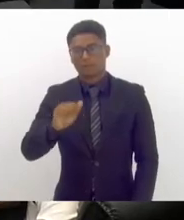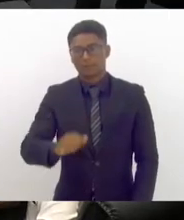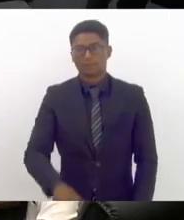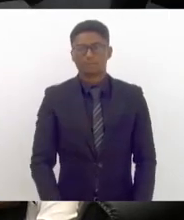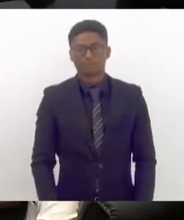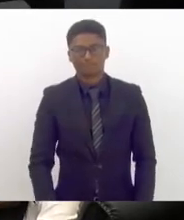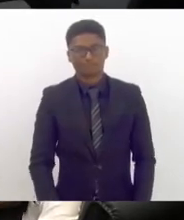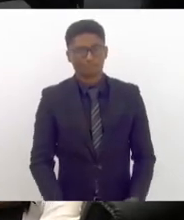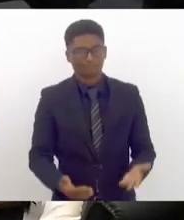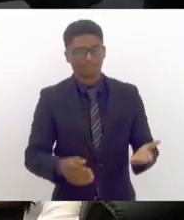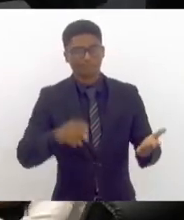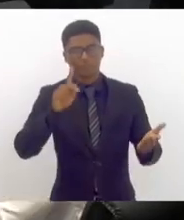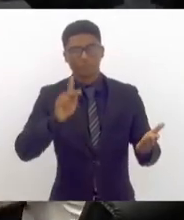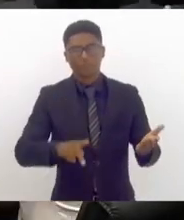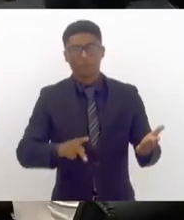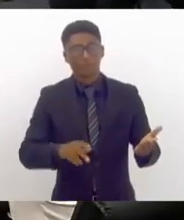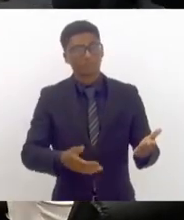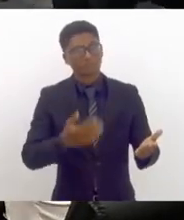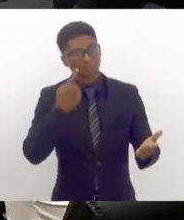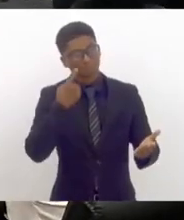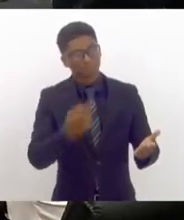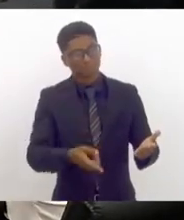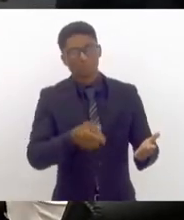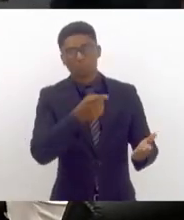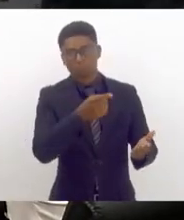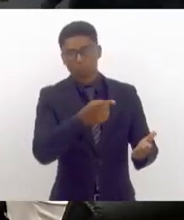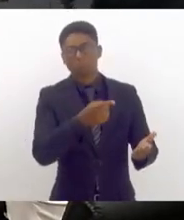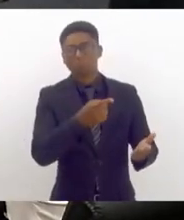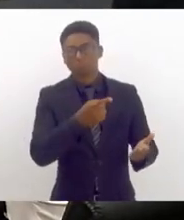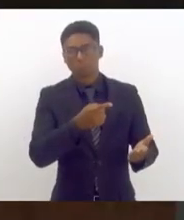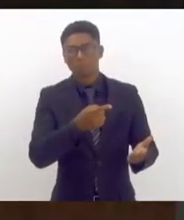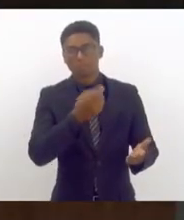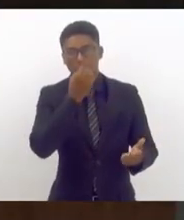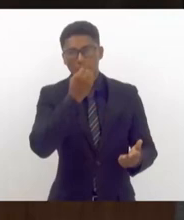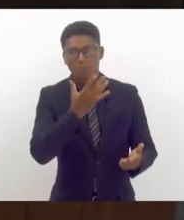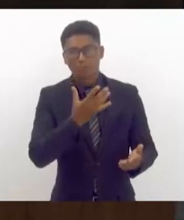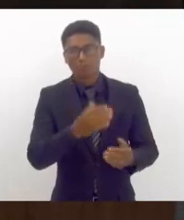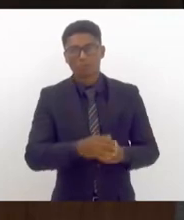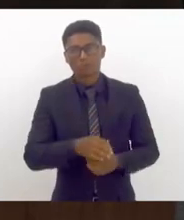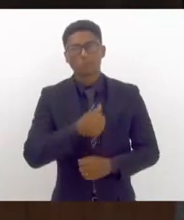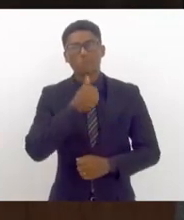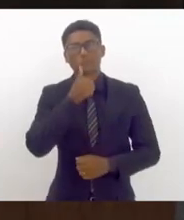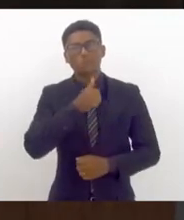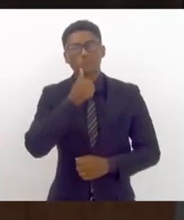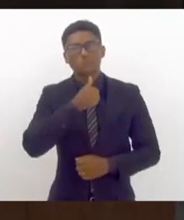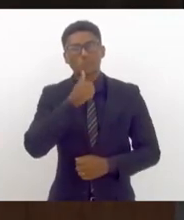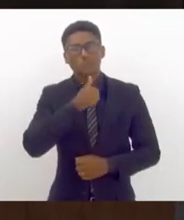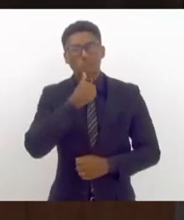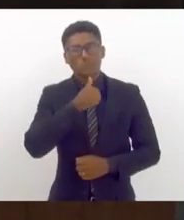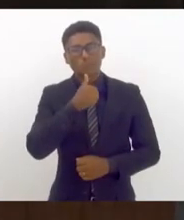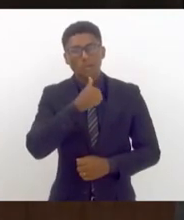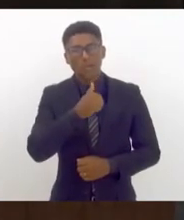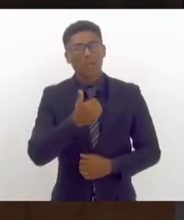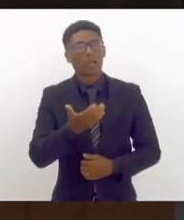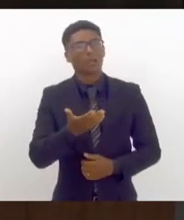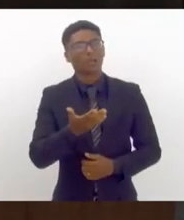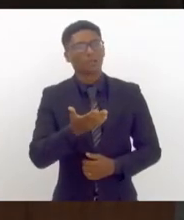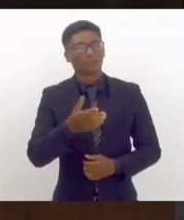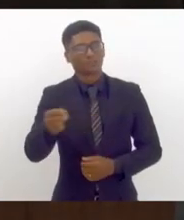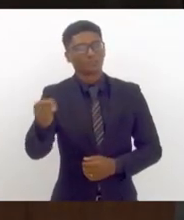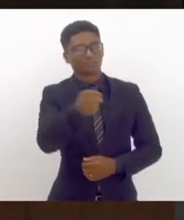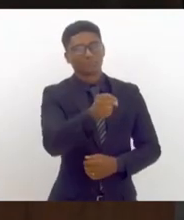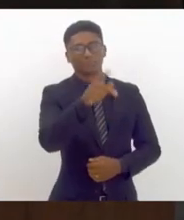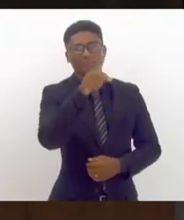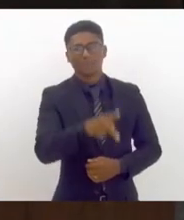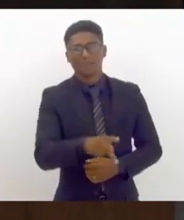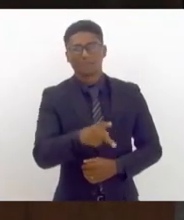presidenta, super importante vê-la neste lugar, muito bom sempre ver as mulheres assumindo cargos de presidência, nem que